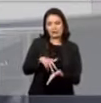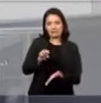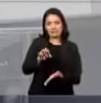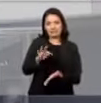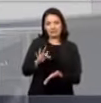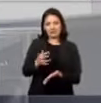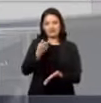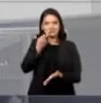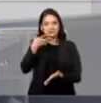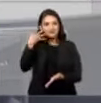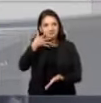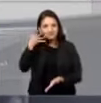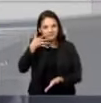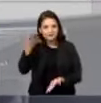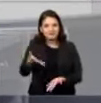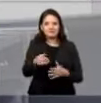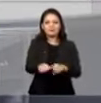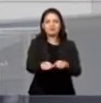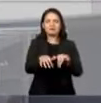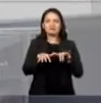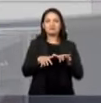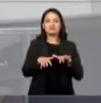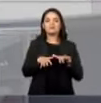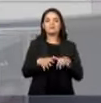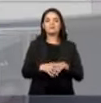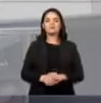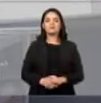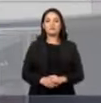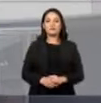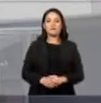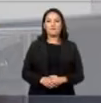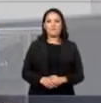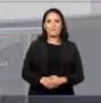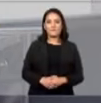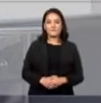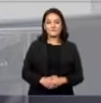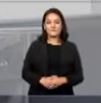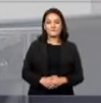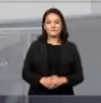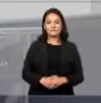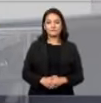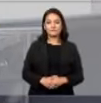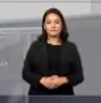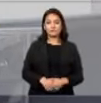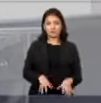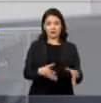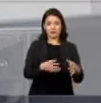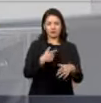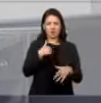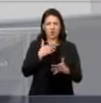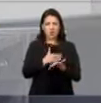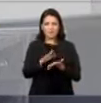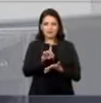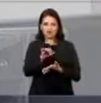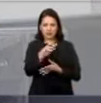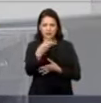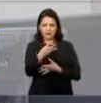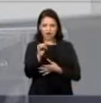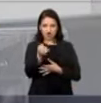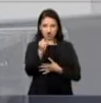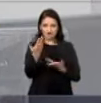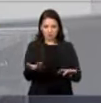falando para a plateia tão seleta. Eles me ensinaram, quando eu entrei no dia 3 de janeiro desse